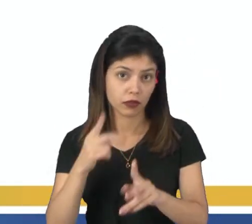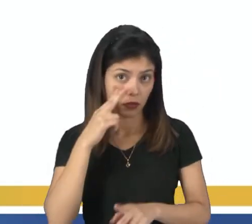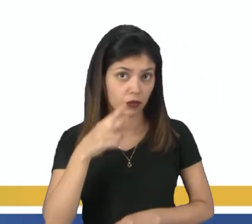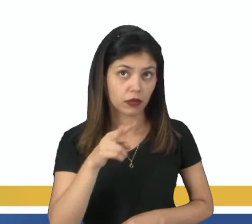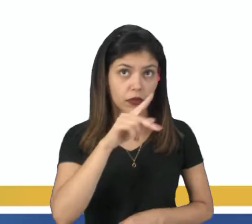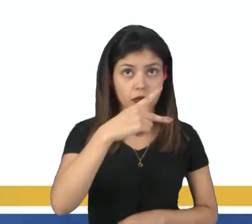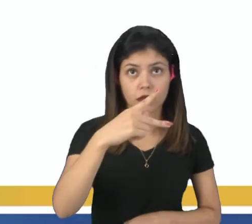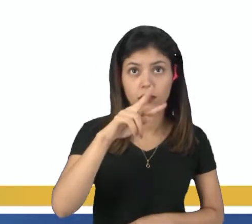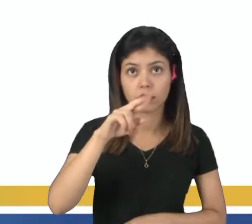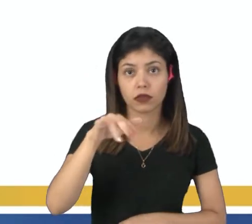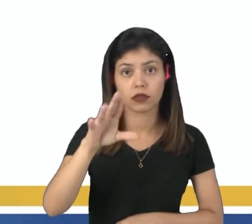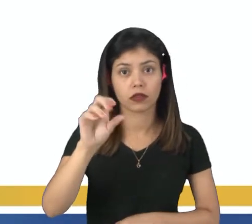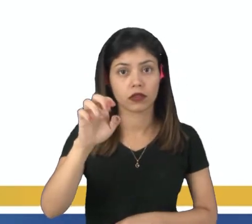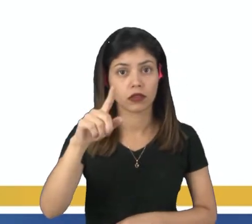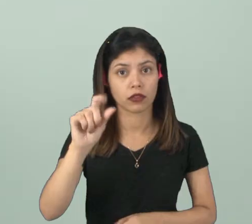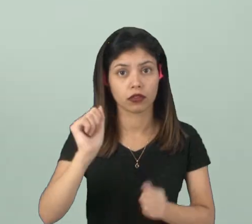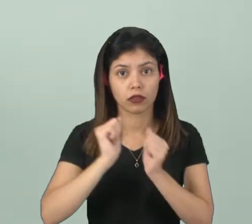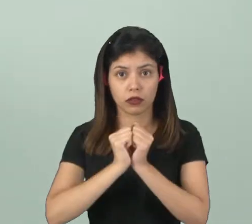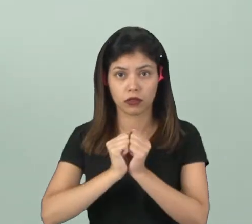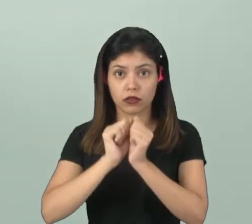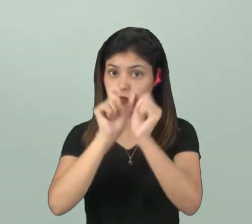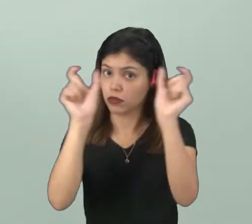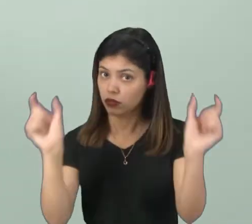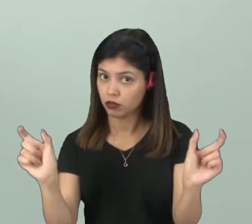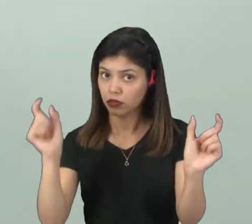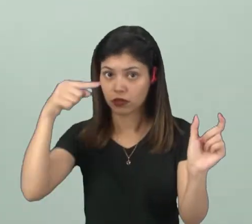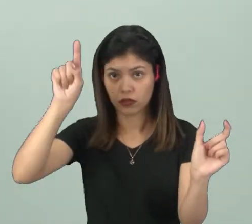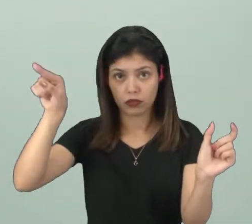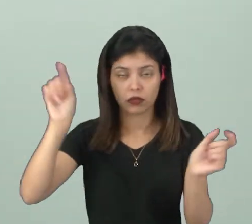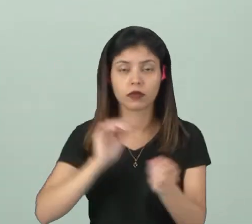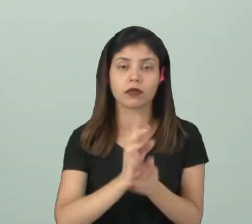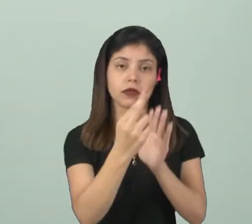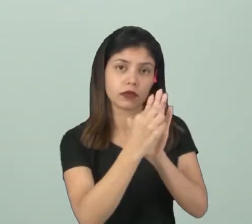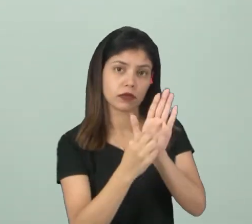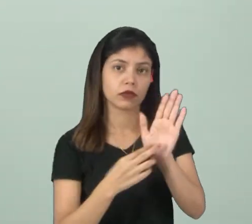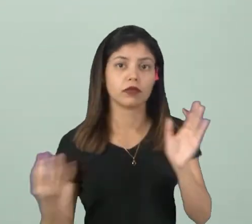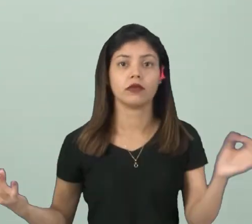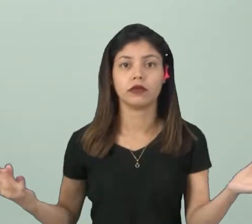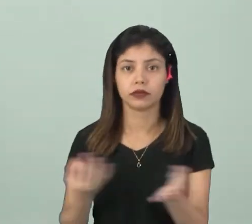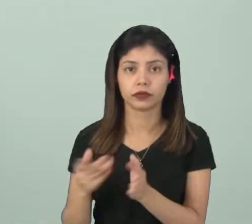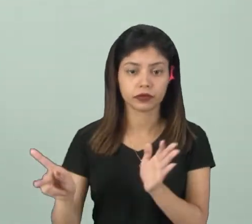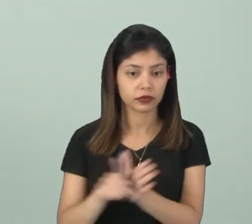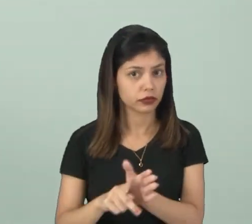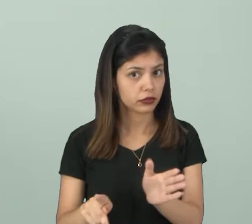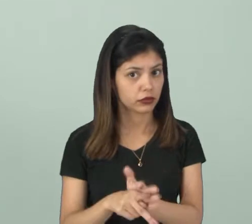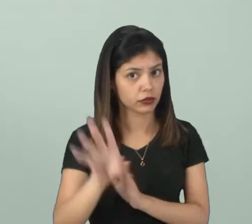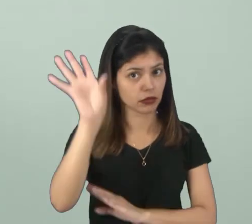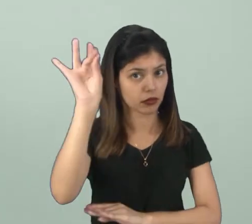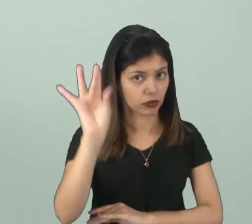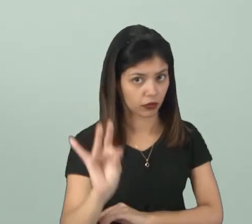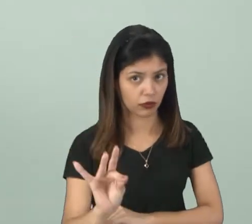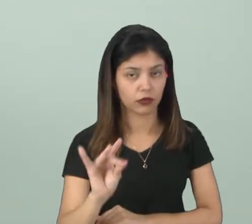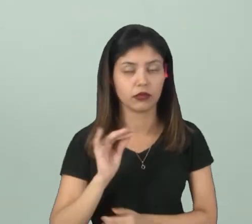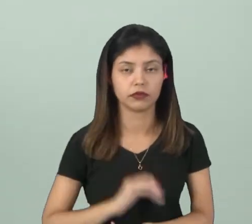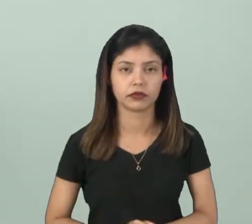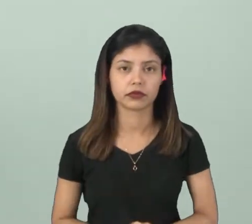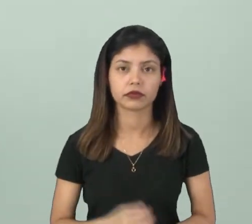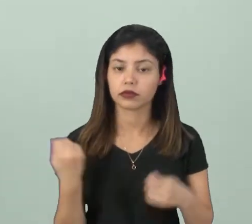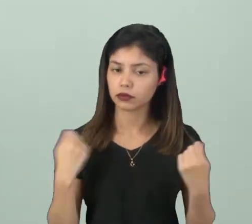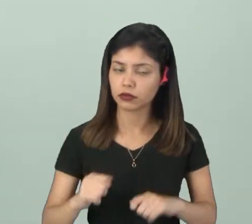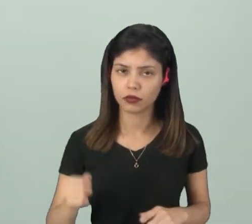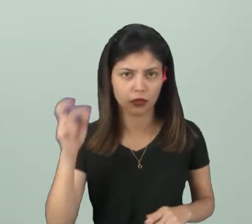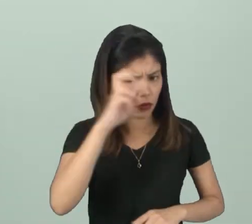porquê. Vejam que agora nós já entendemos que existe uma regra específica para cada tipo de porquê e que é